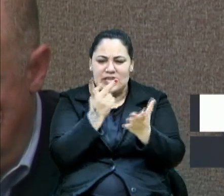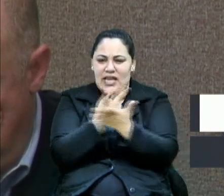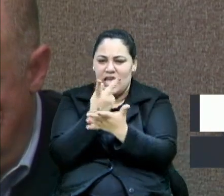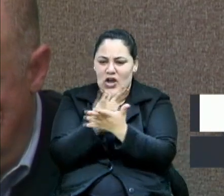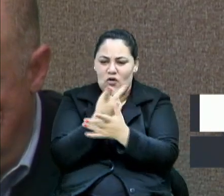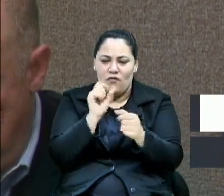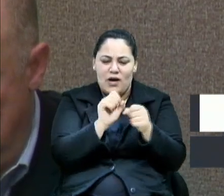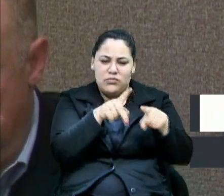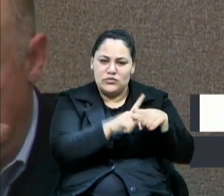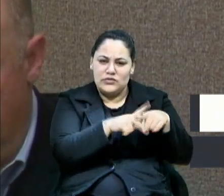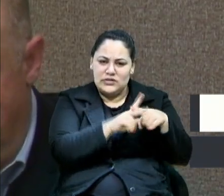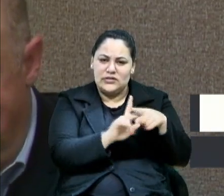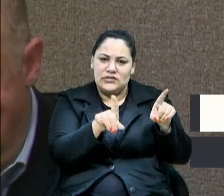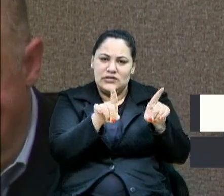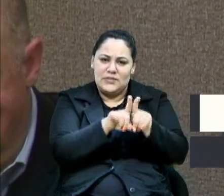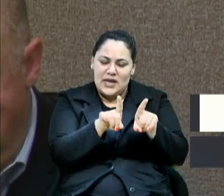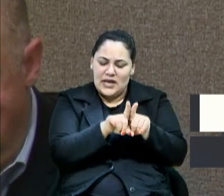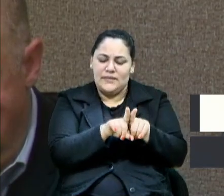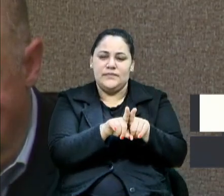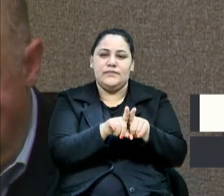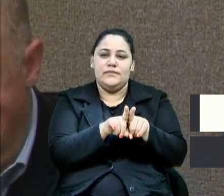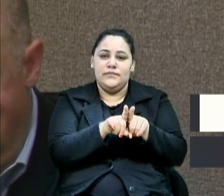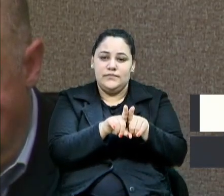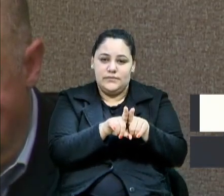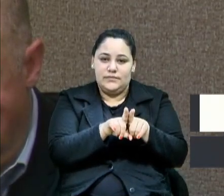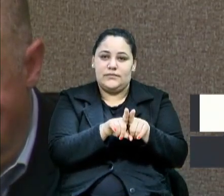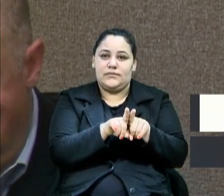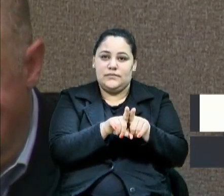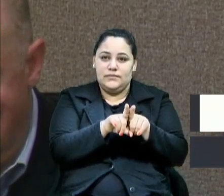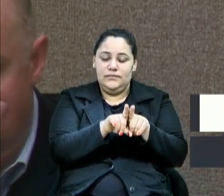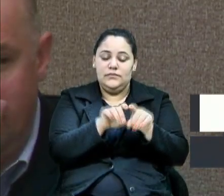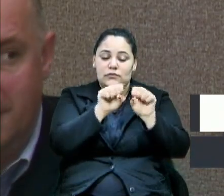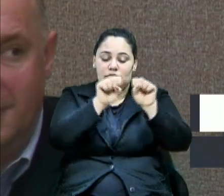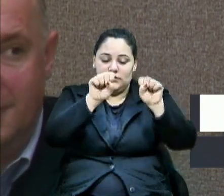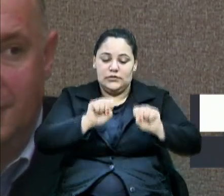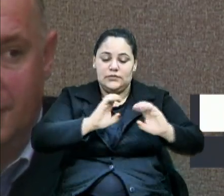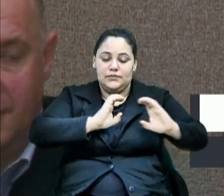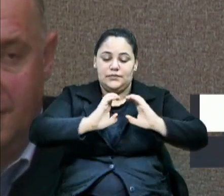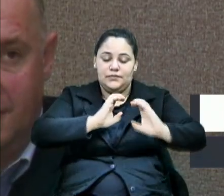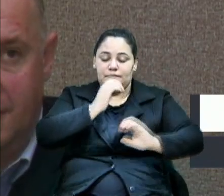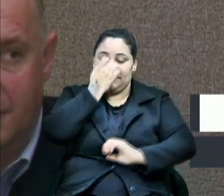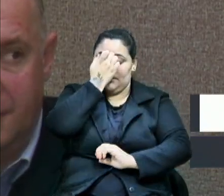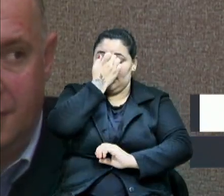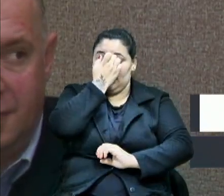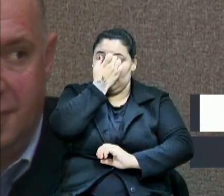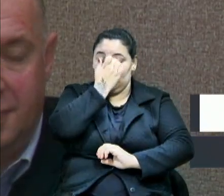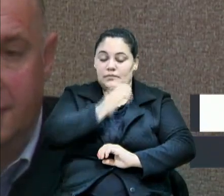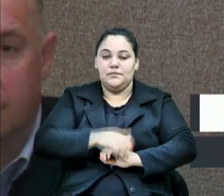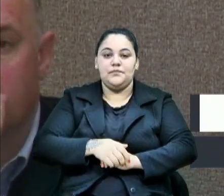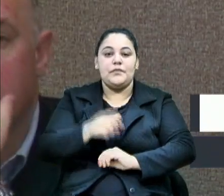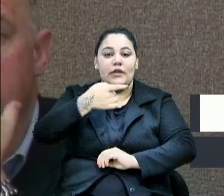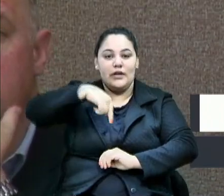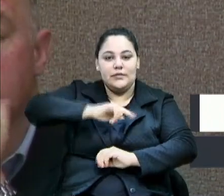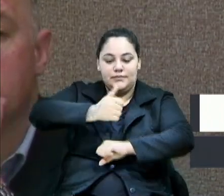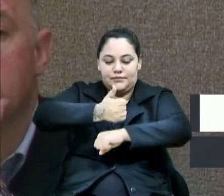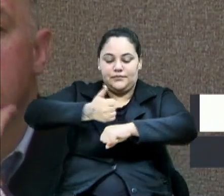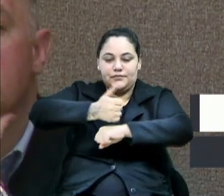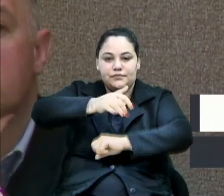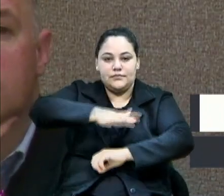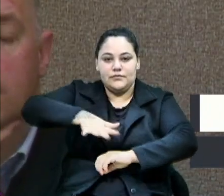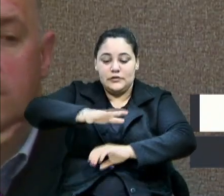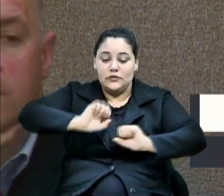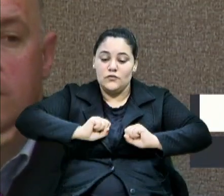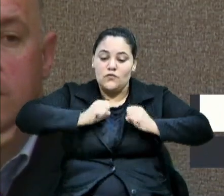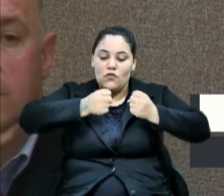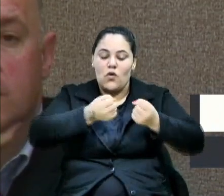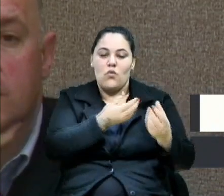realiza manutenções preventiva e corretiva no sistema de telecomunicações. Esses profissionais se dedicam para